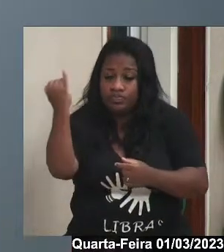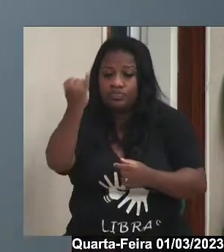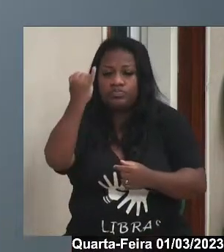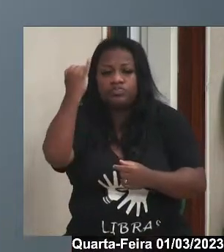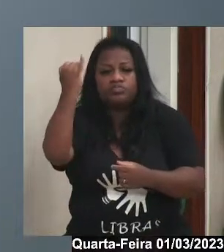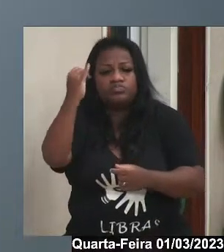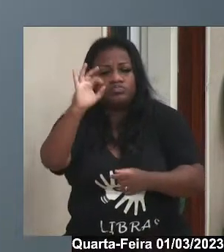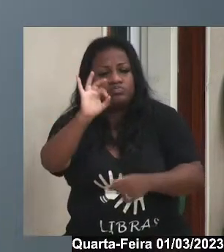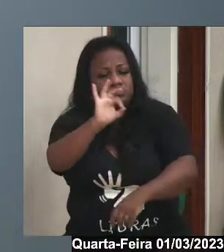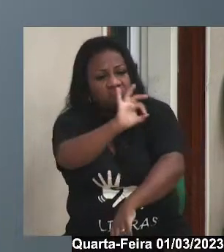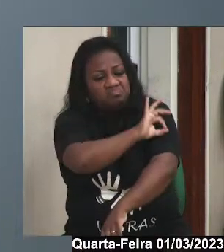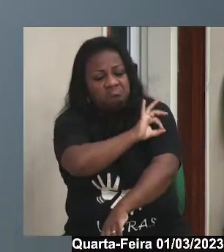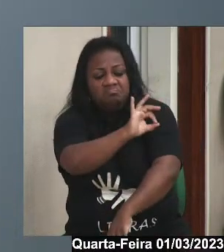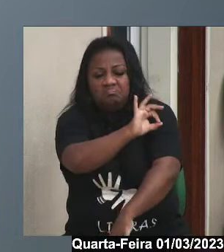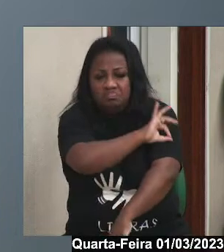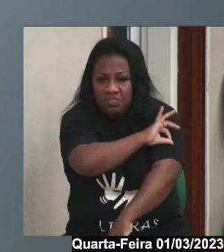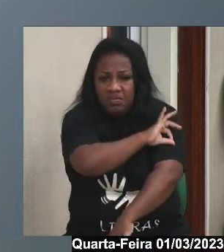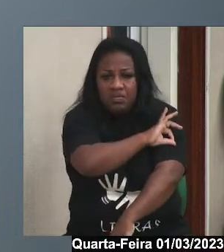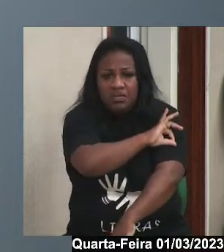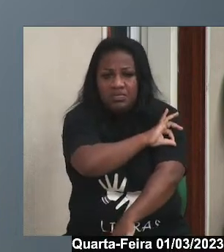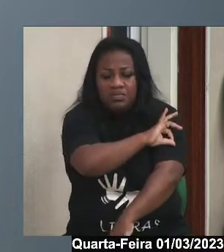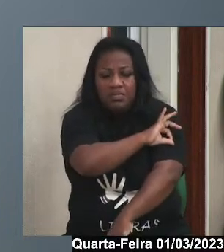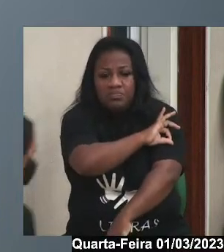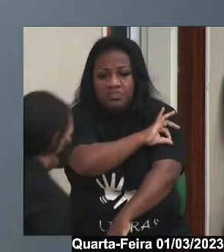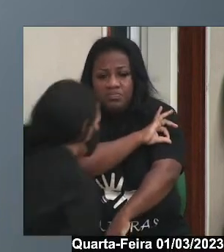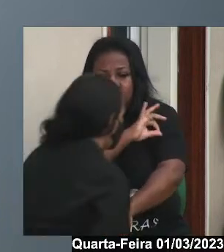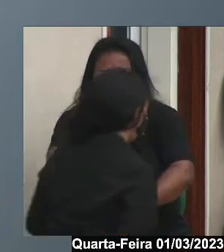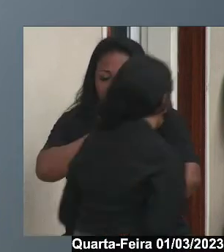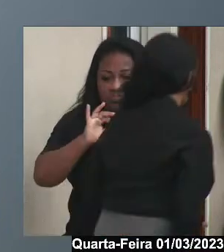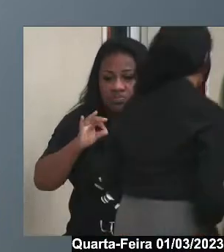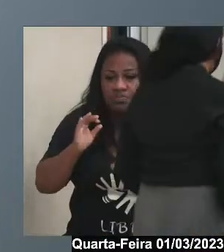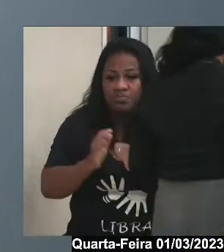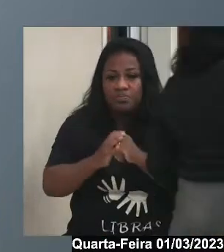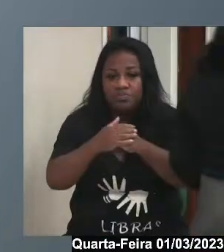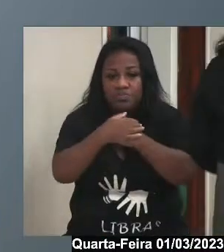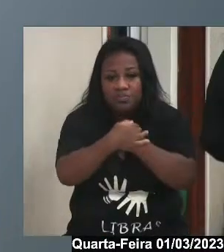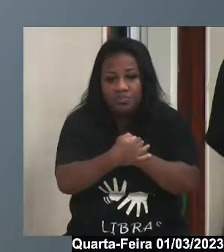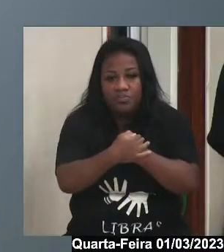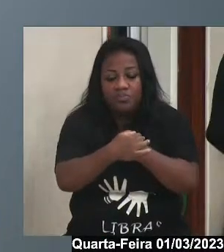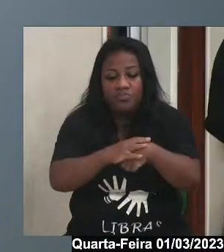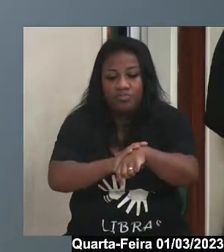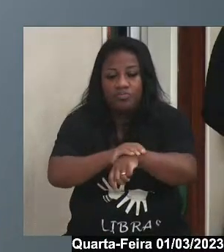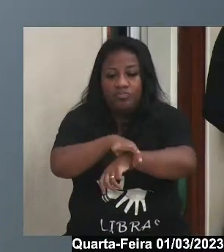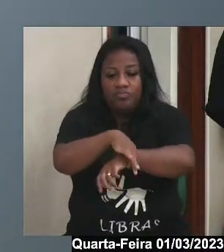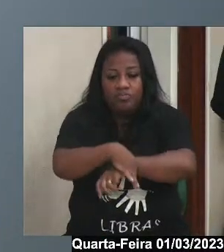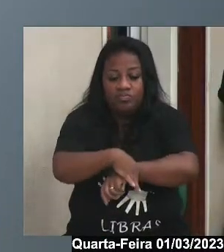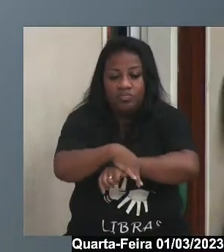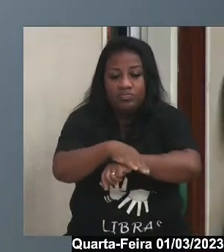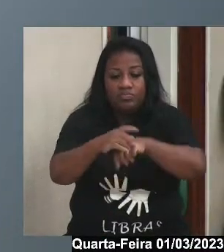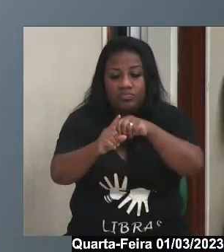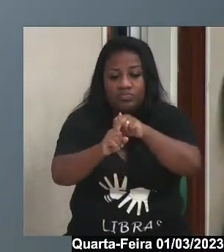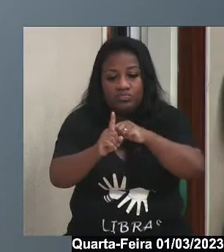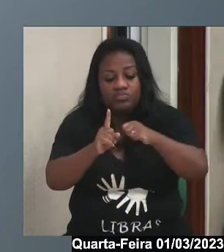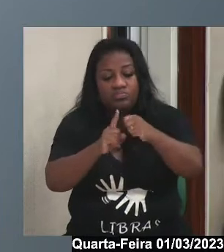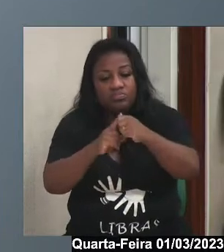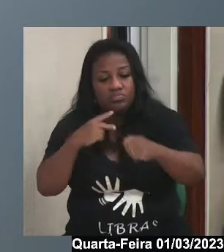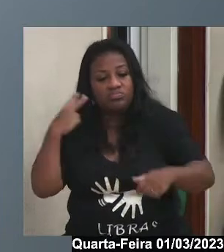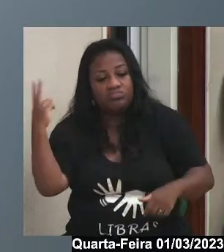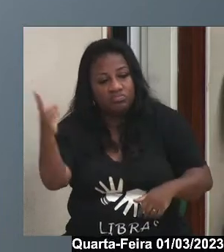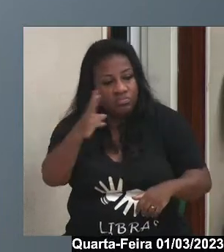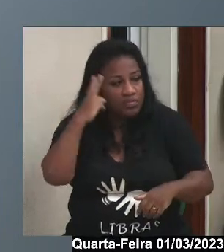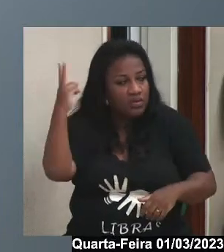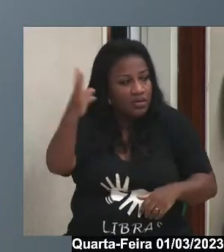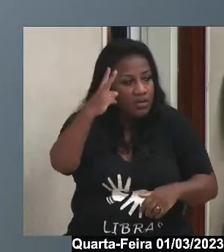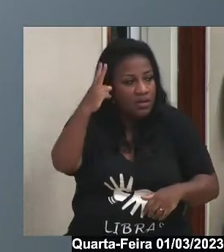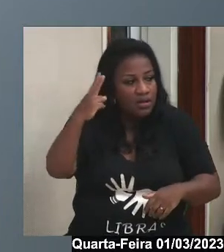naquele momento. E eu tenho certeza absoluta que ficará um exemplo, que a segurança pública fica na cidade de Embu das Artes é